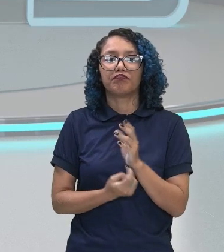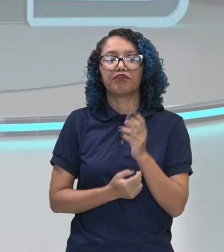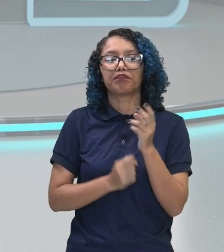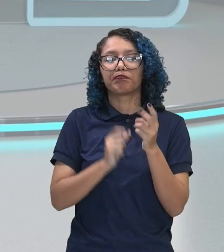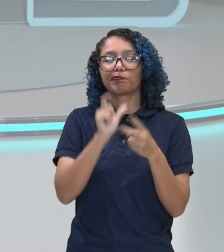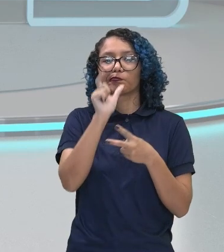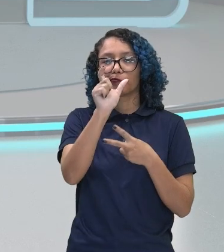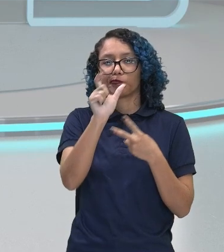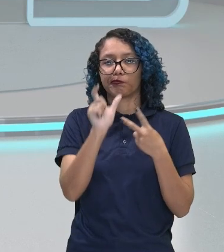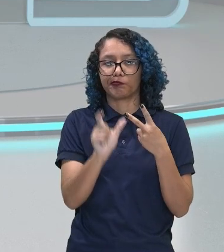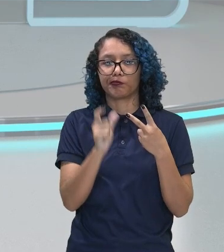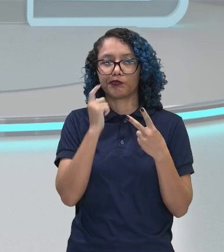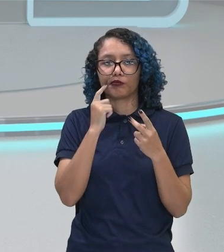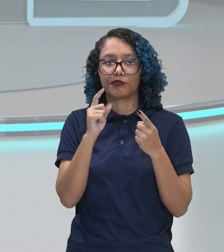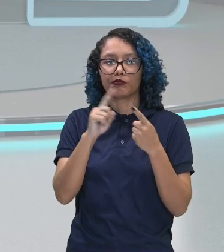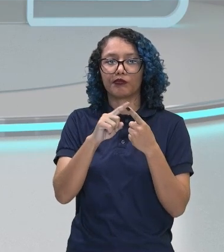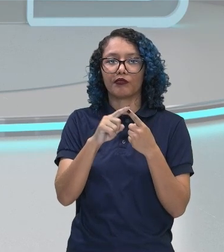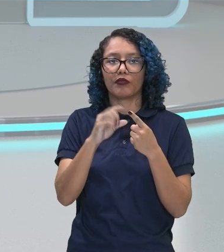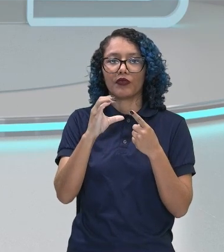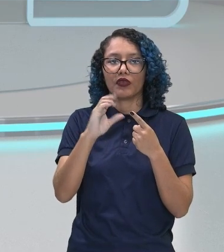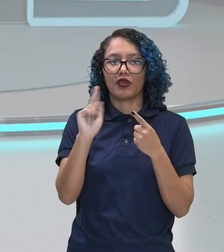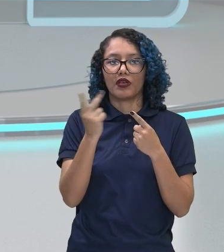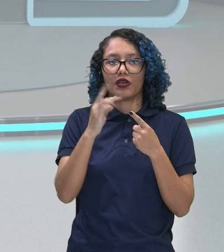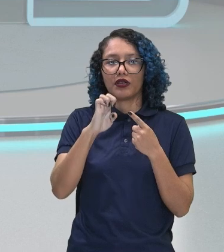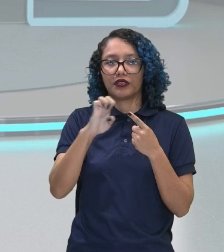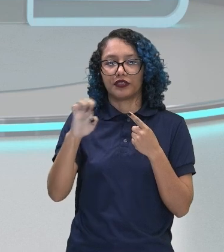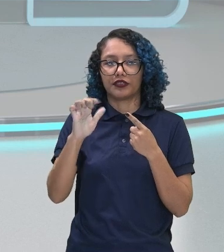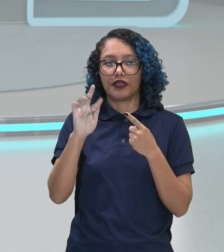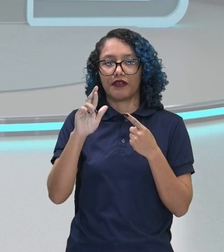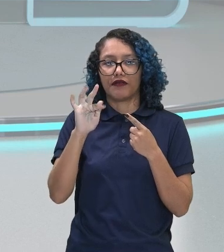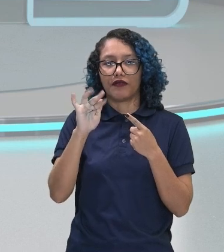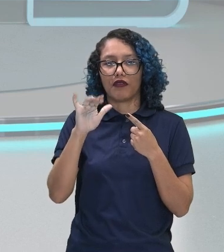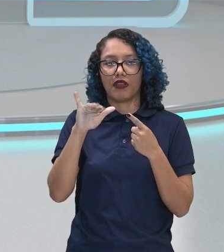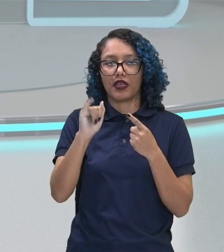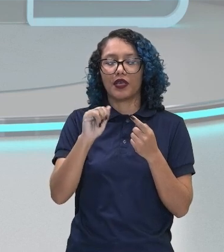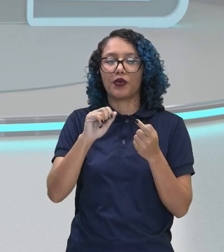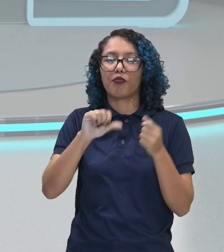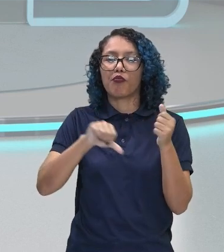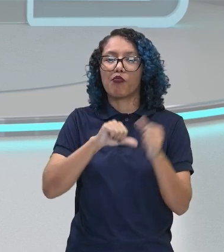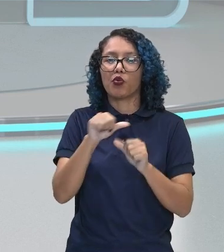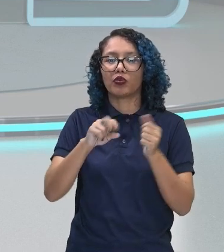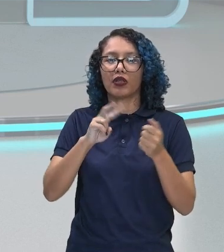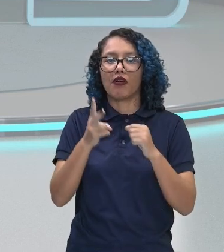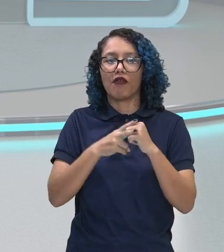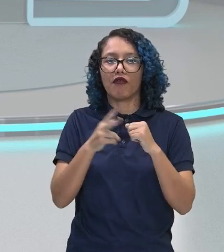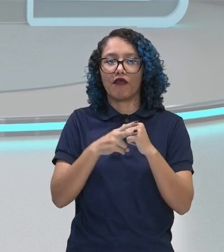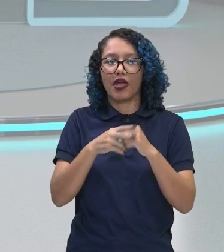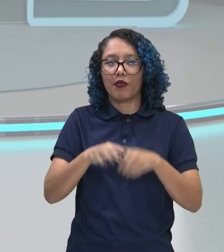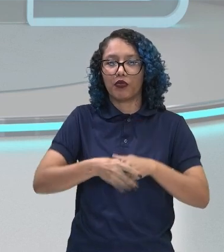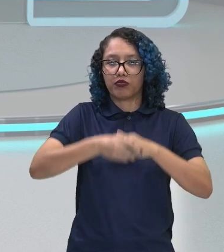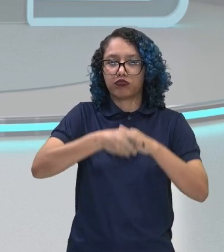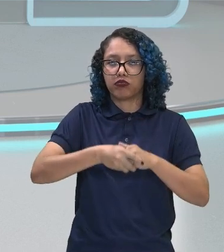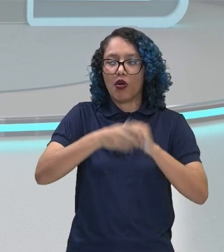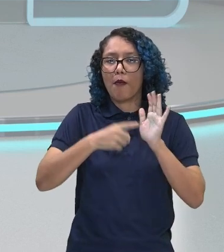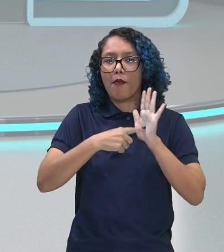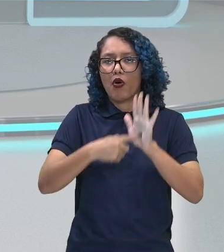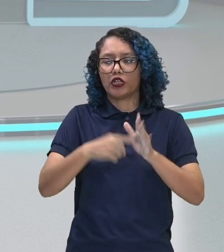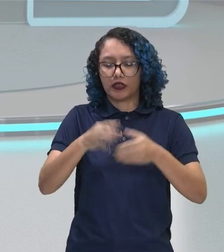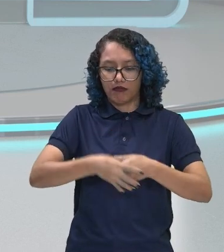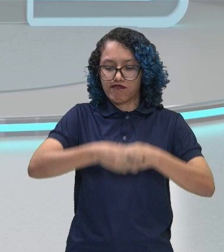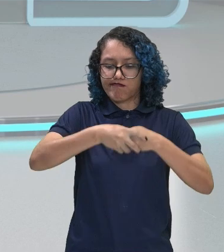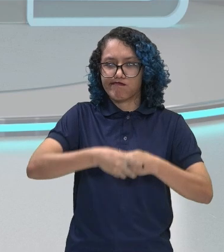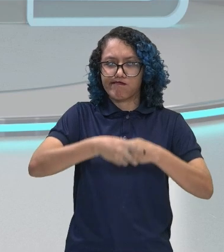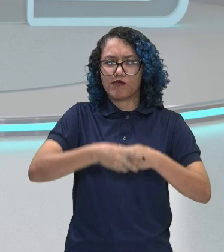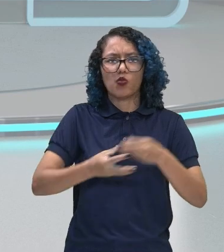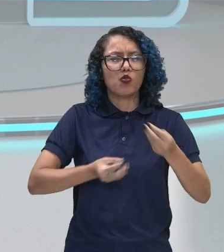com cheerfully. Cheerfully é um advérbio que modifica o verbo cumprimentar, indicando como Tom cumprimentou o seu amigo